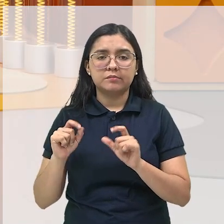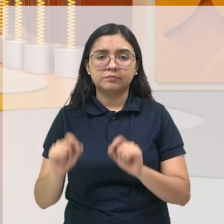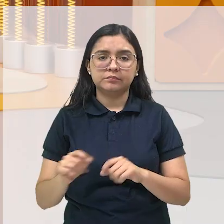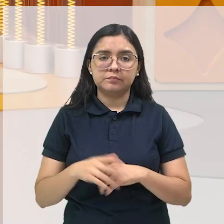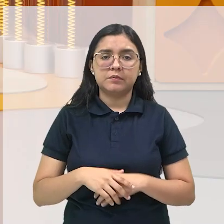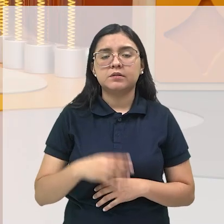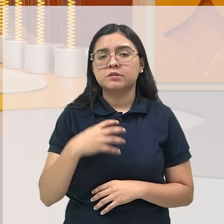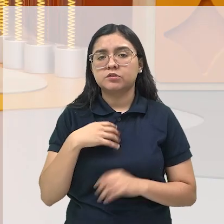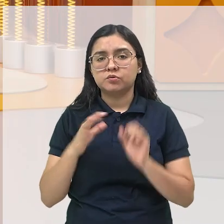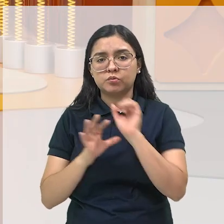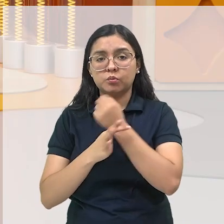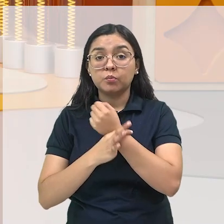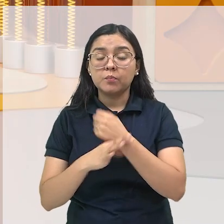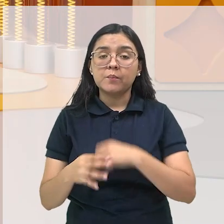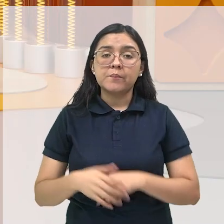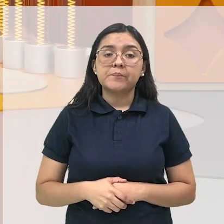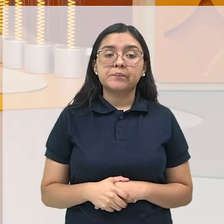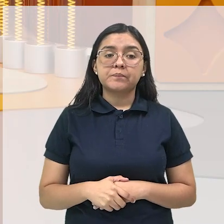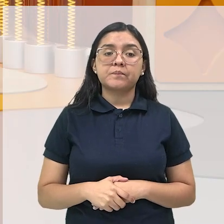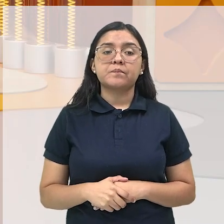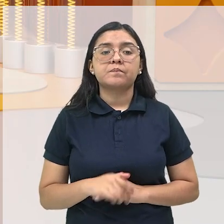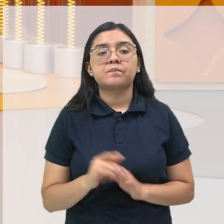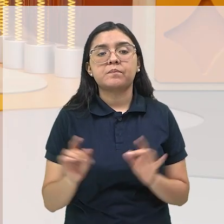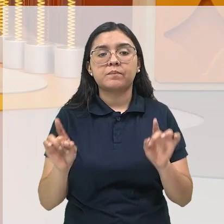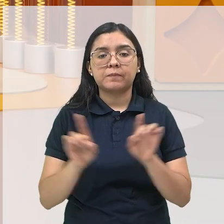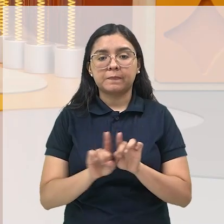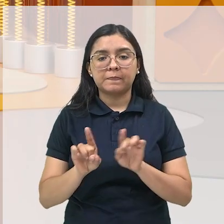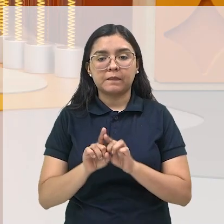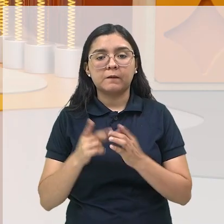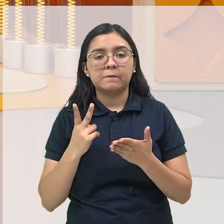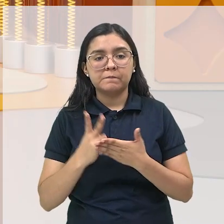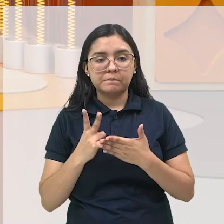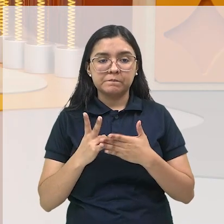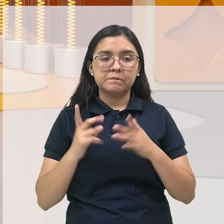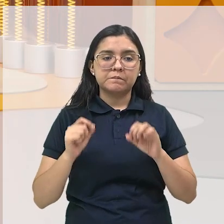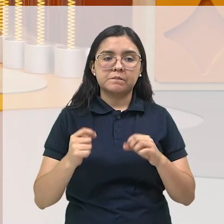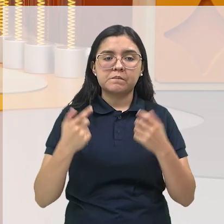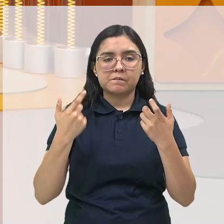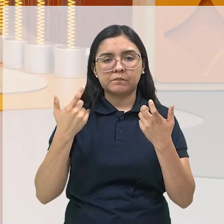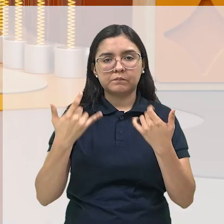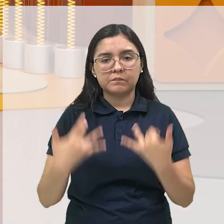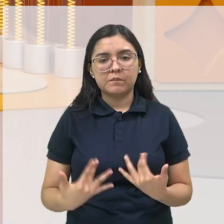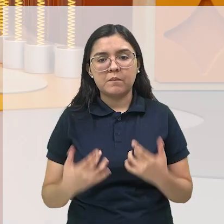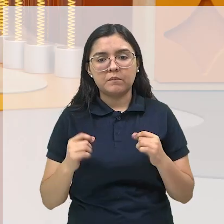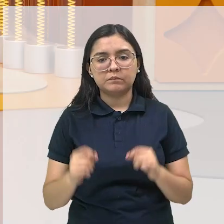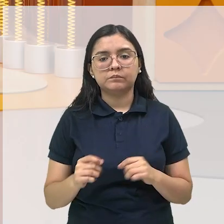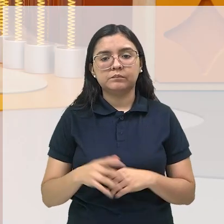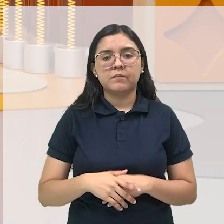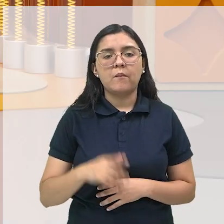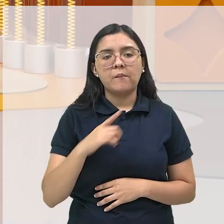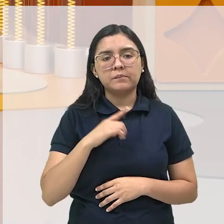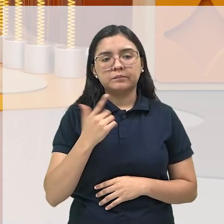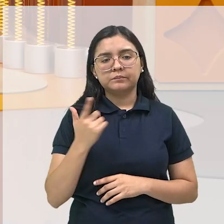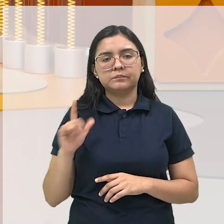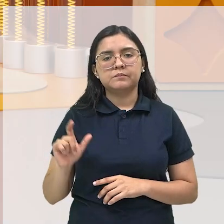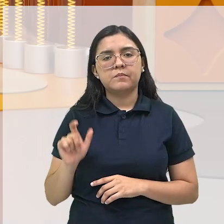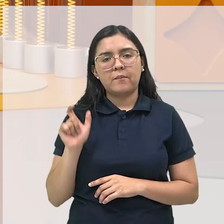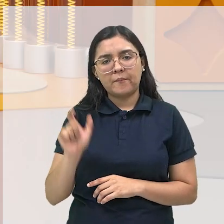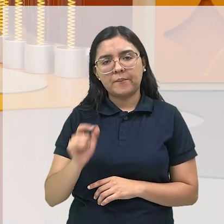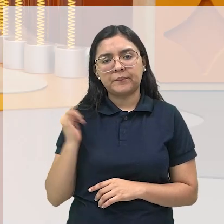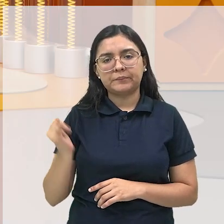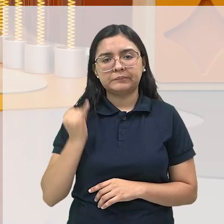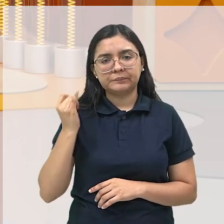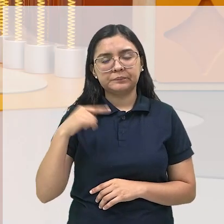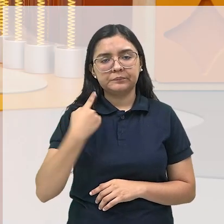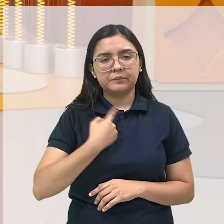perigo o tempo todo. Pessoal, outra coisa, continuando nossa aula sobre a questão das migrações, tem outros termos que são importantes